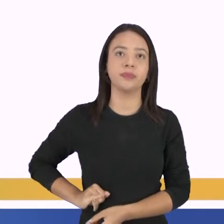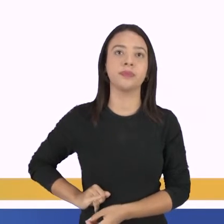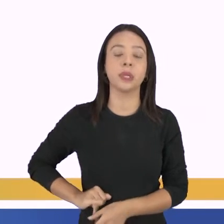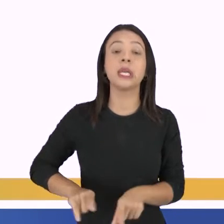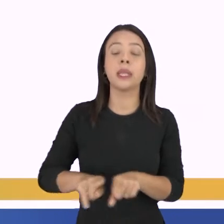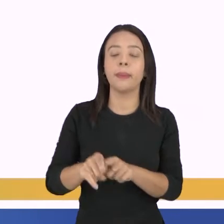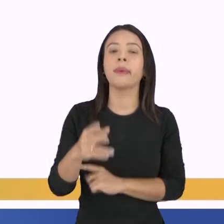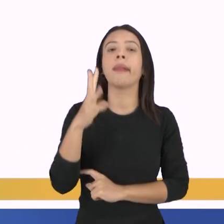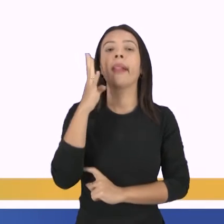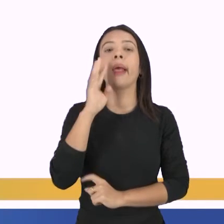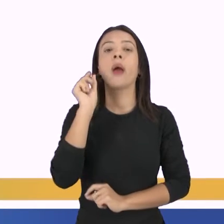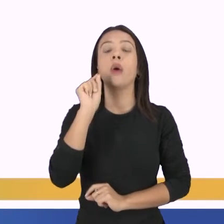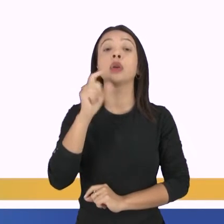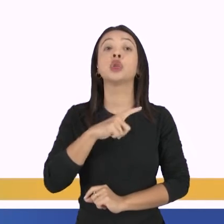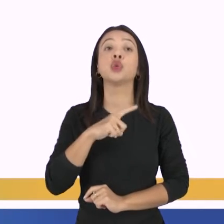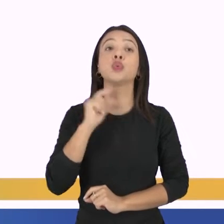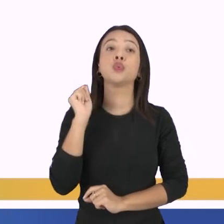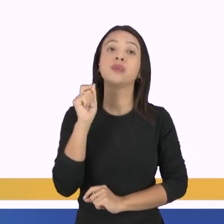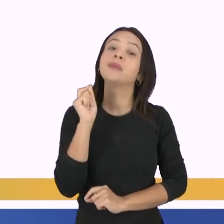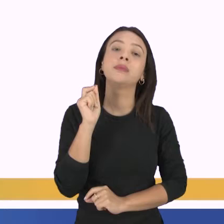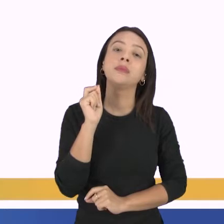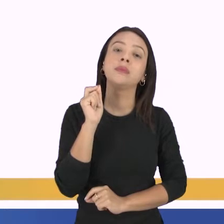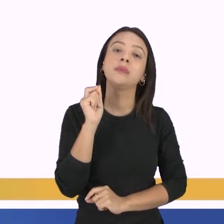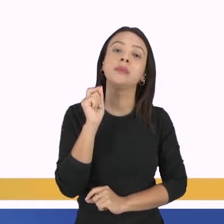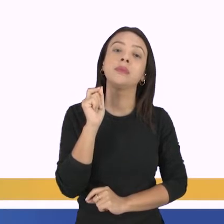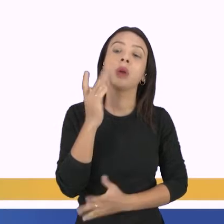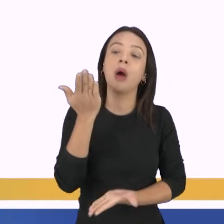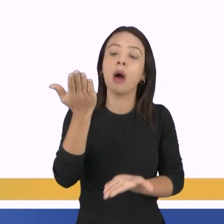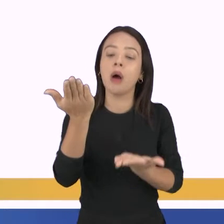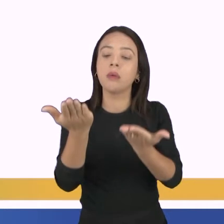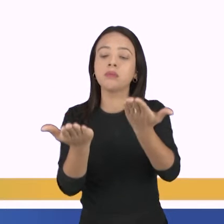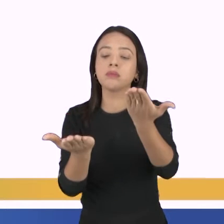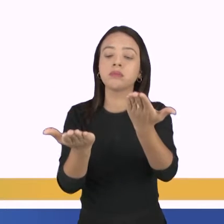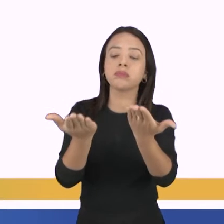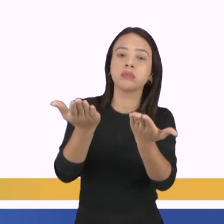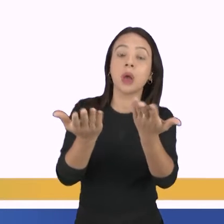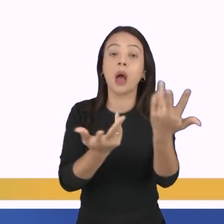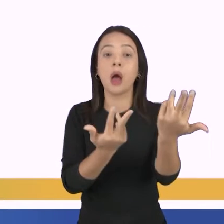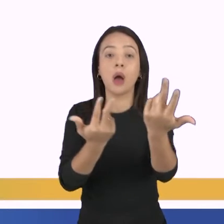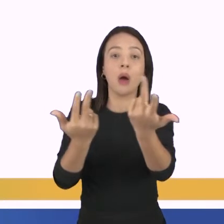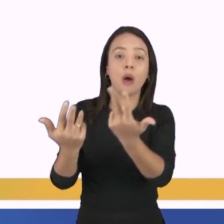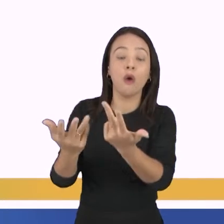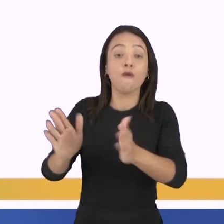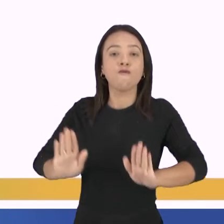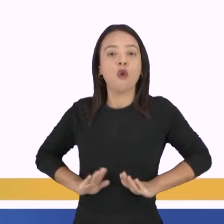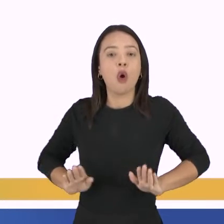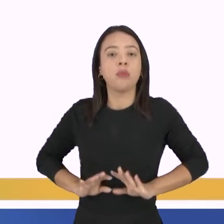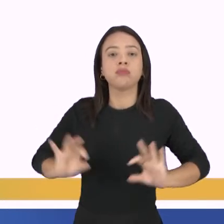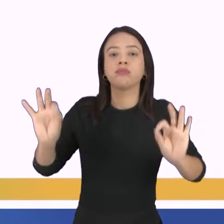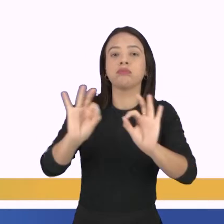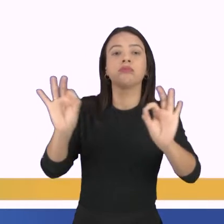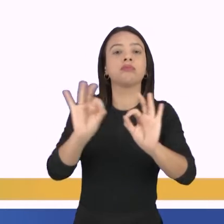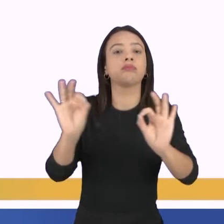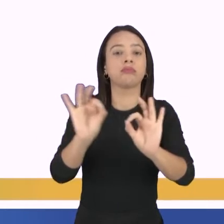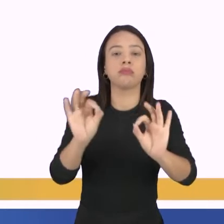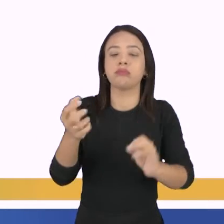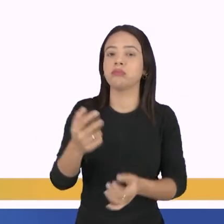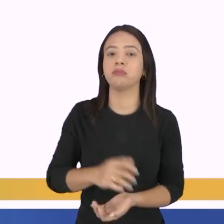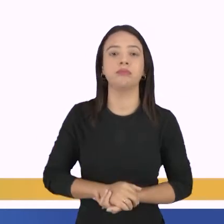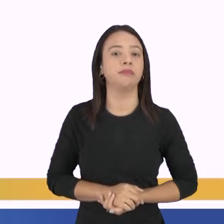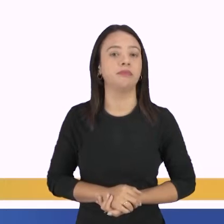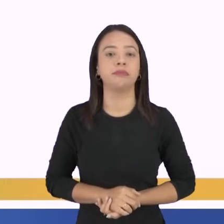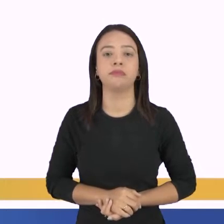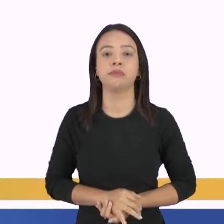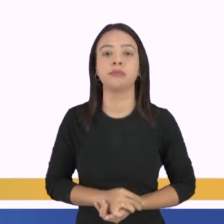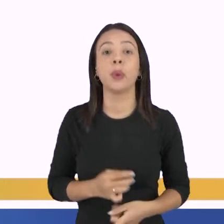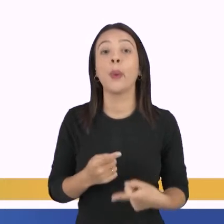nessa sociedade era o equilíbrio para toda a comunidade, ou seja, não existia fome. Interessante observar isso, né, que